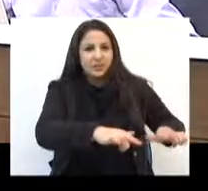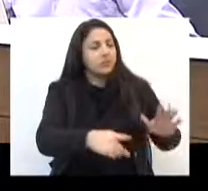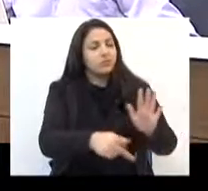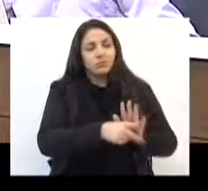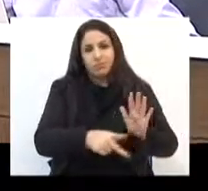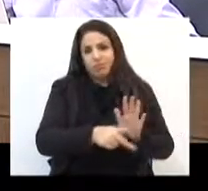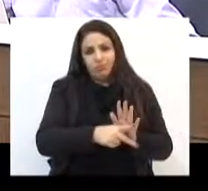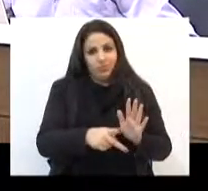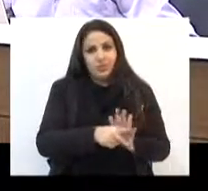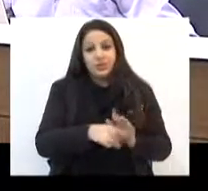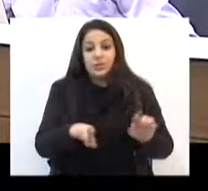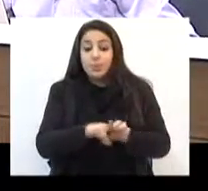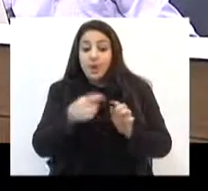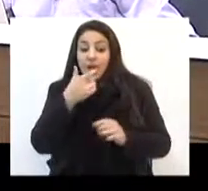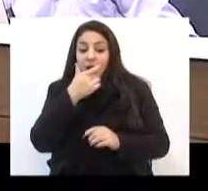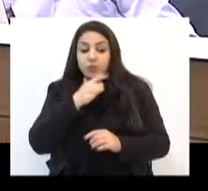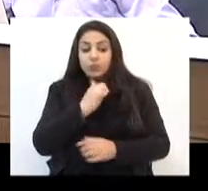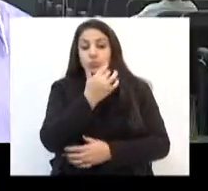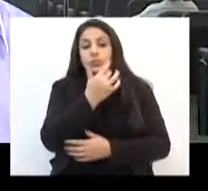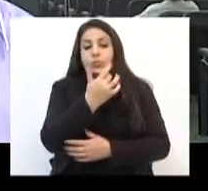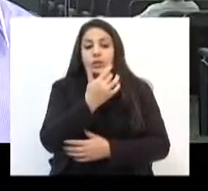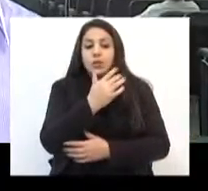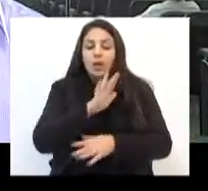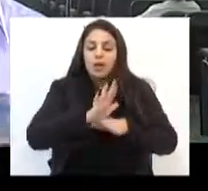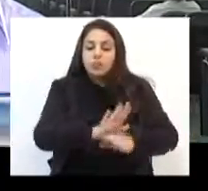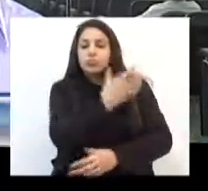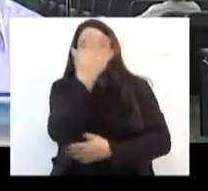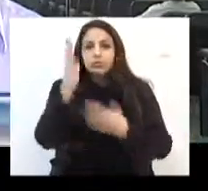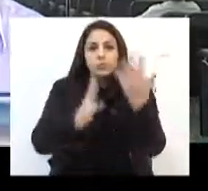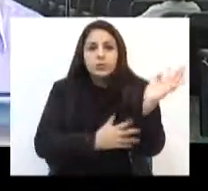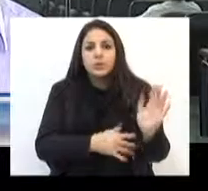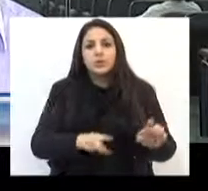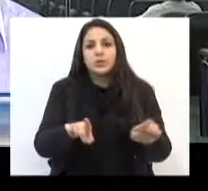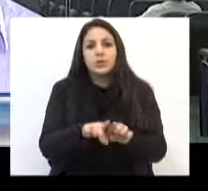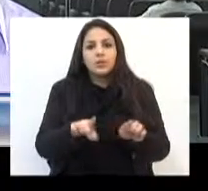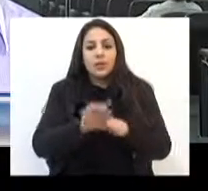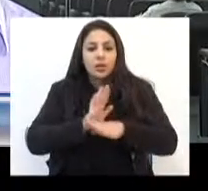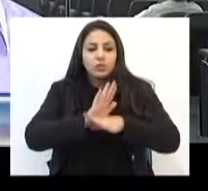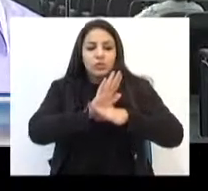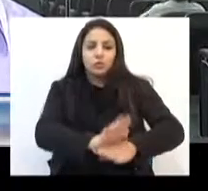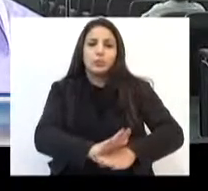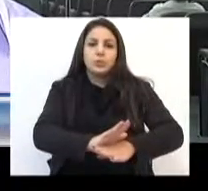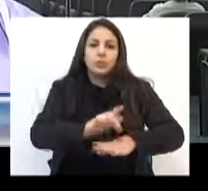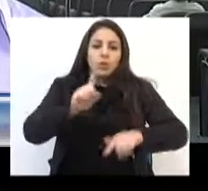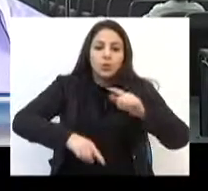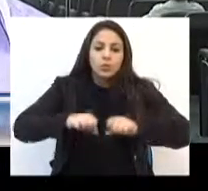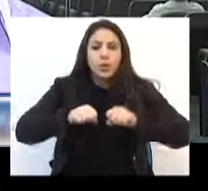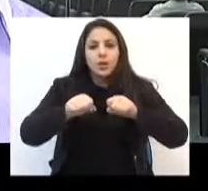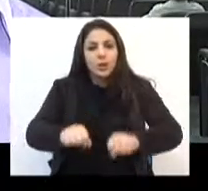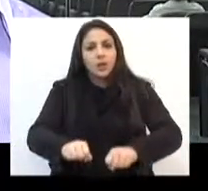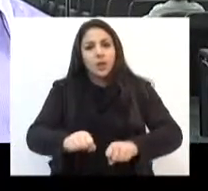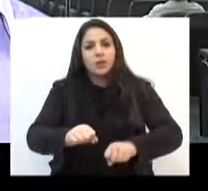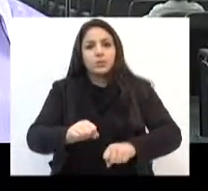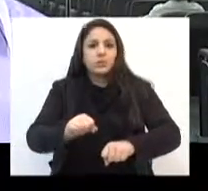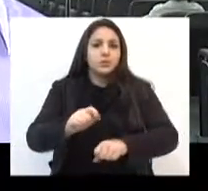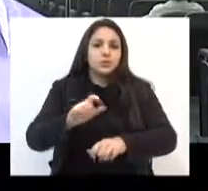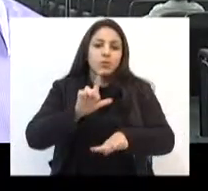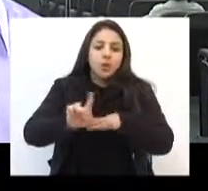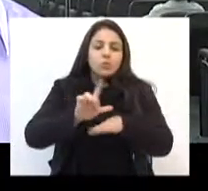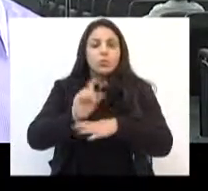padarias, por exemplo, a dar o destino final a estes produtos. A intenção de Cláudio Luiz Rufa Soldá